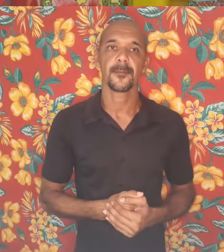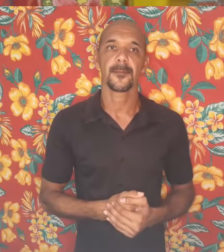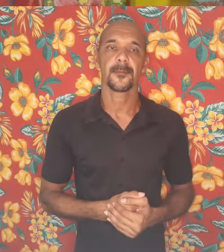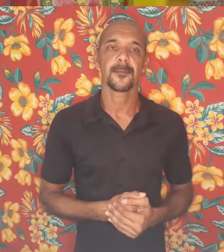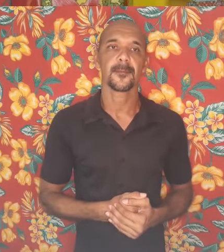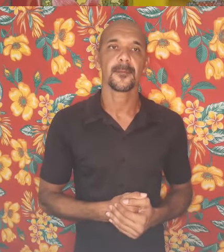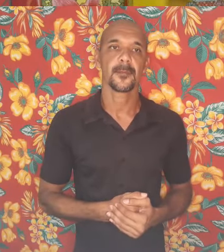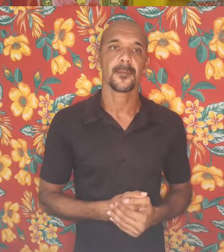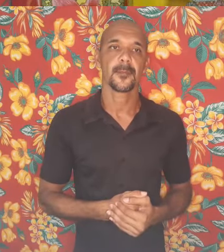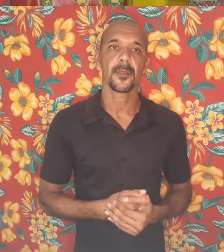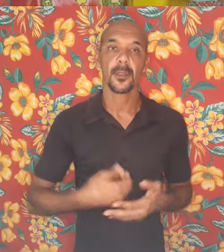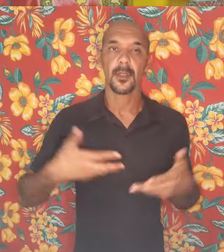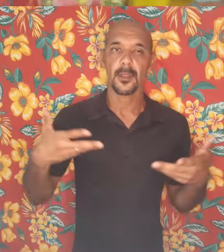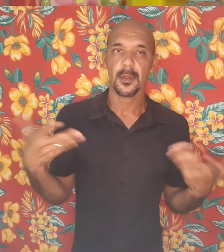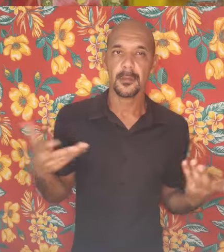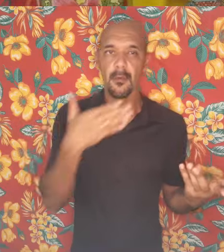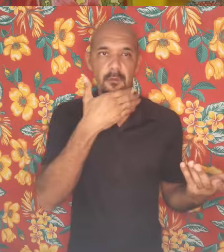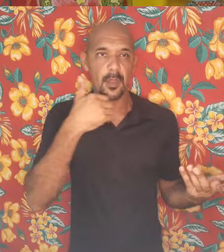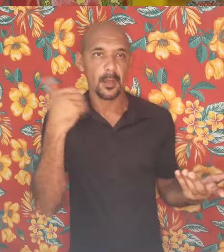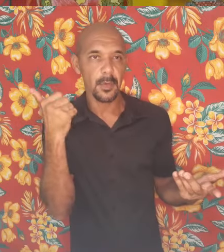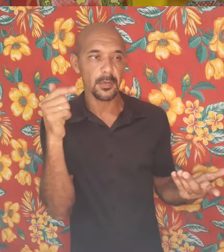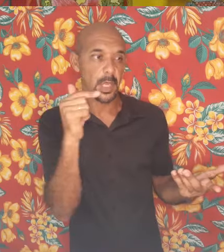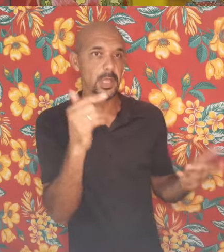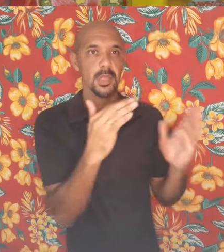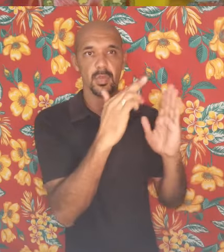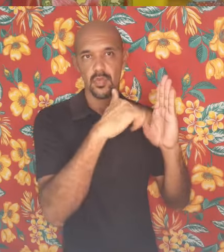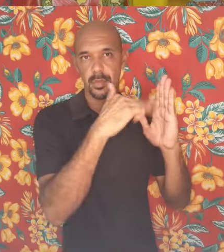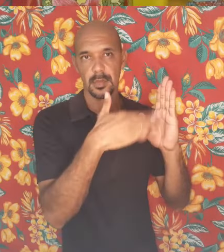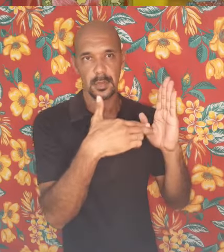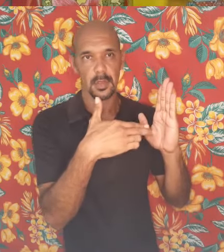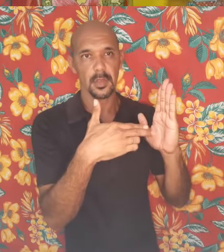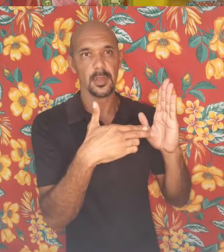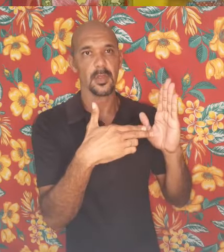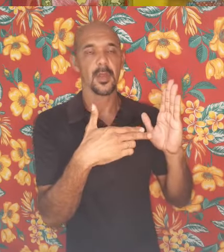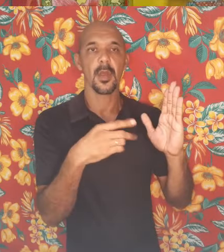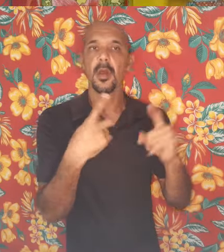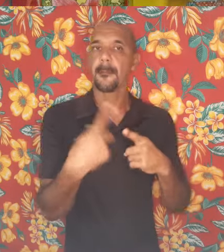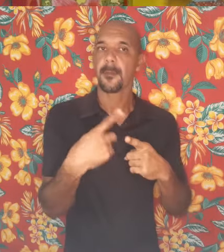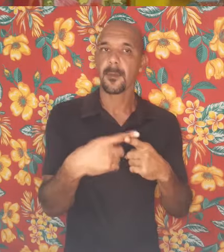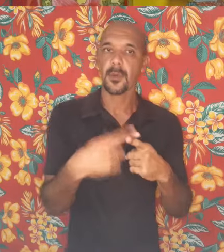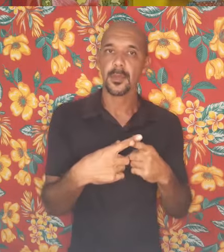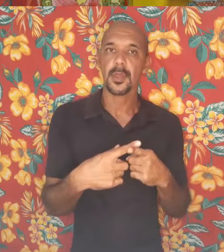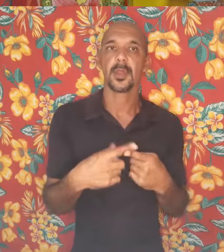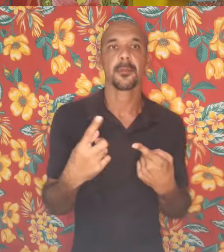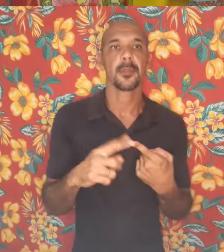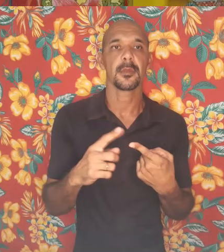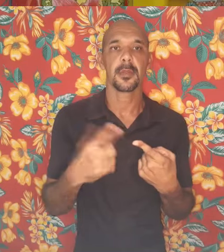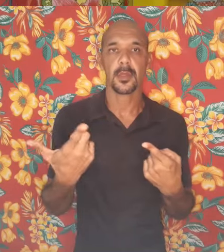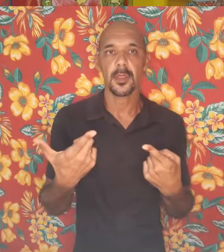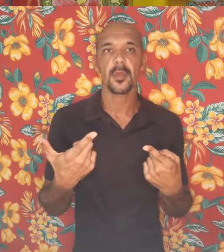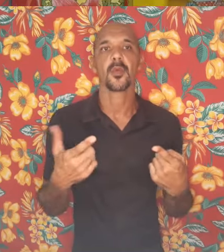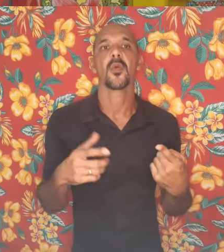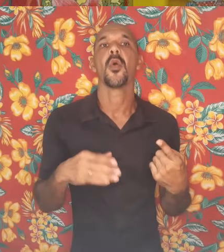Então, ó, para ele ficar com esse desenho aqui da lateral do rosto. É muito interessante e muito importante,